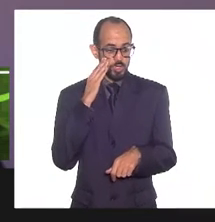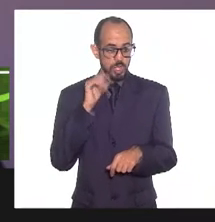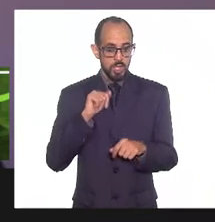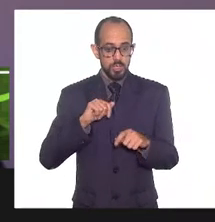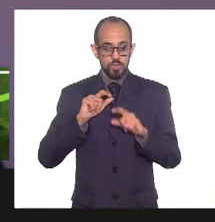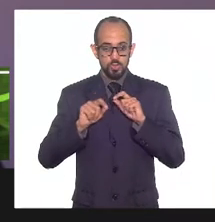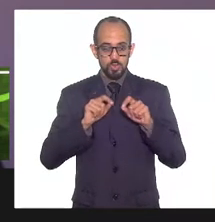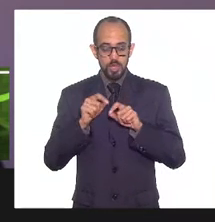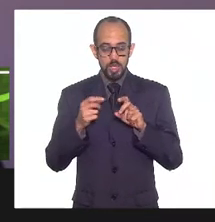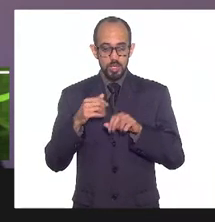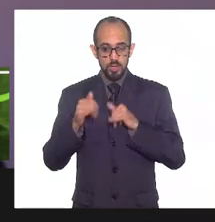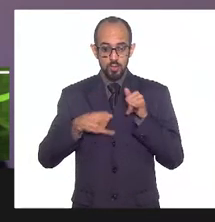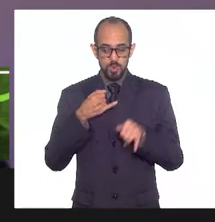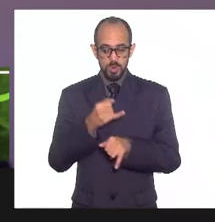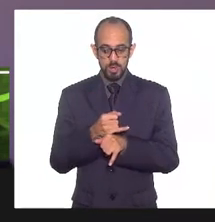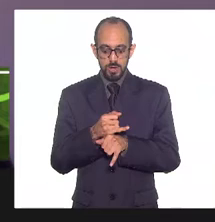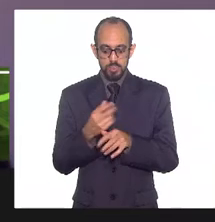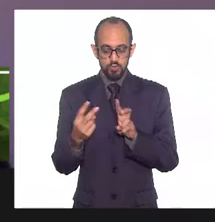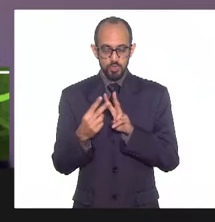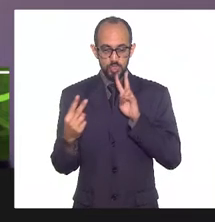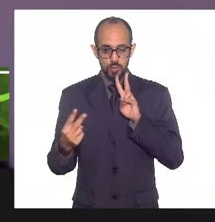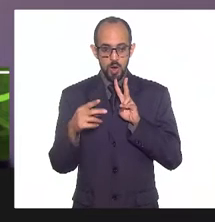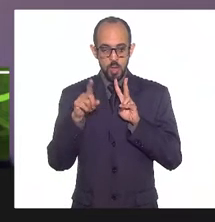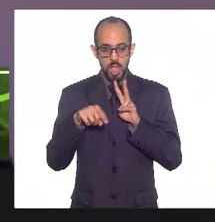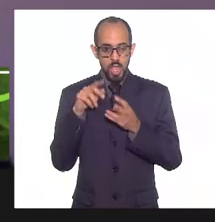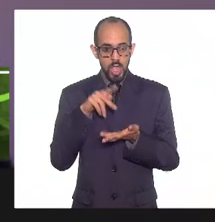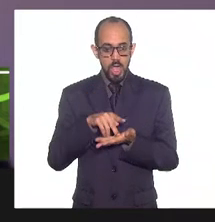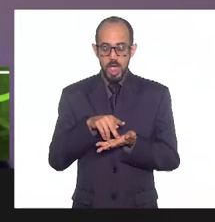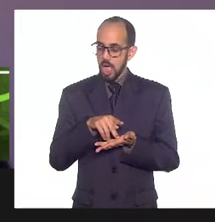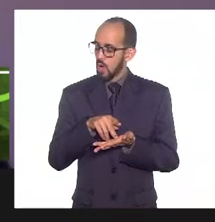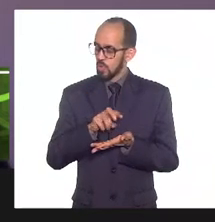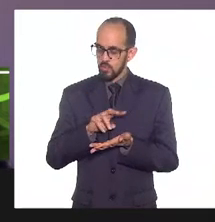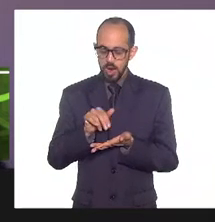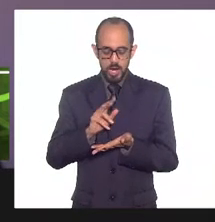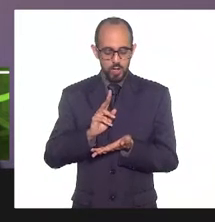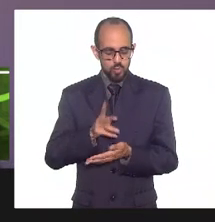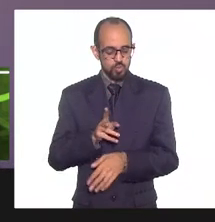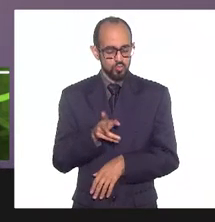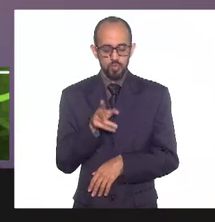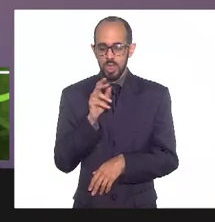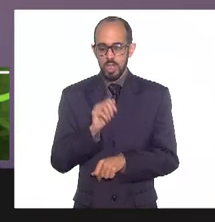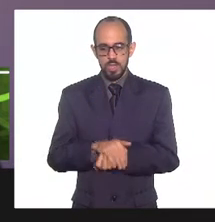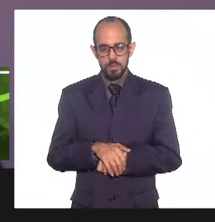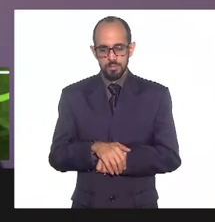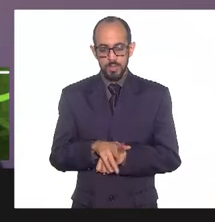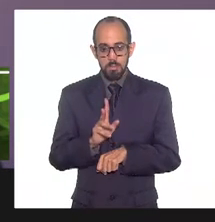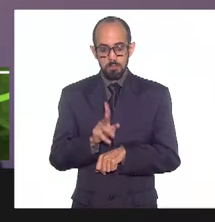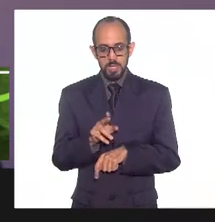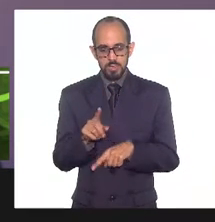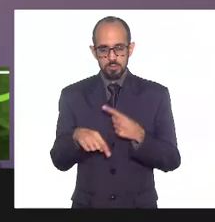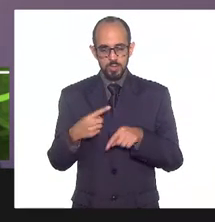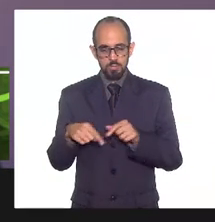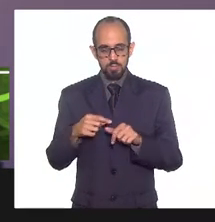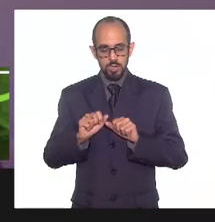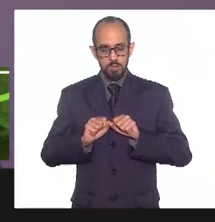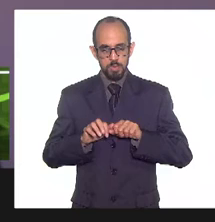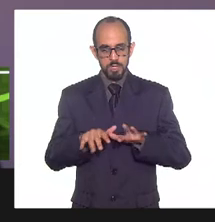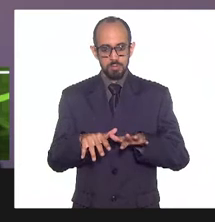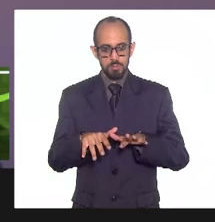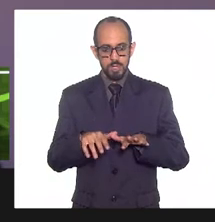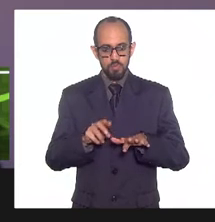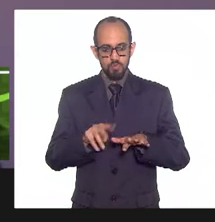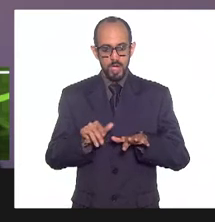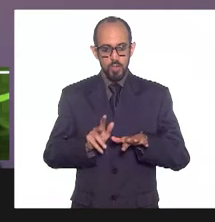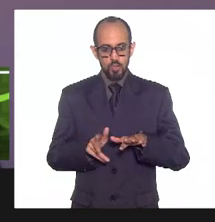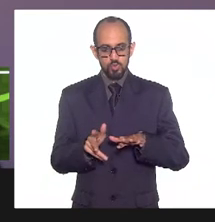como algo real e definitivo e que mesmo depois da pandemia vai ser